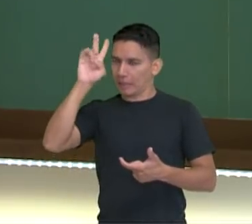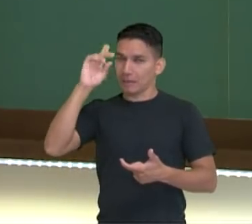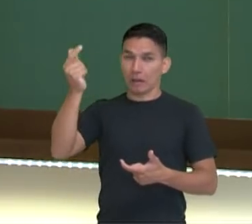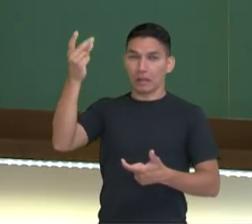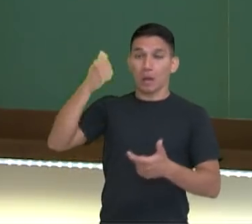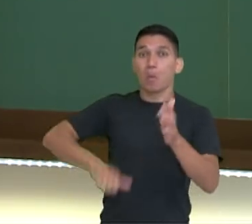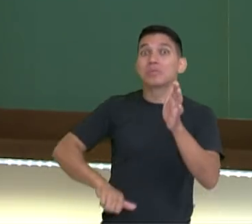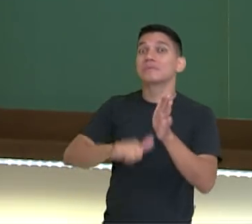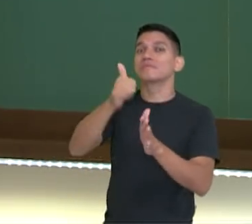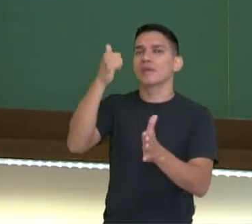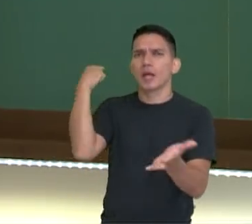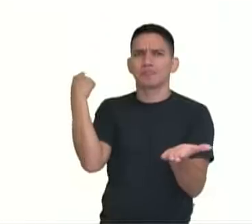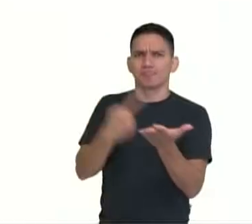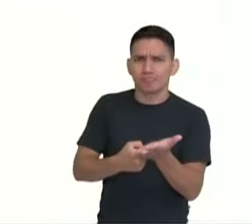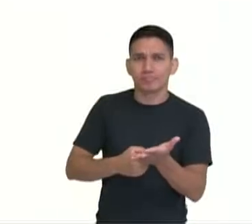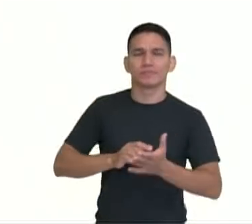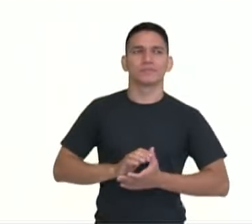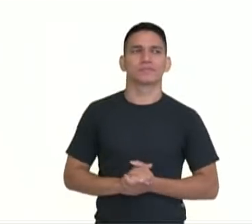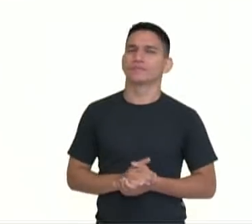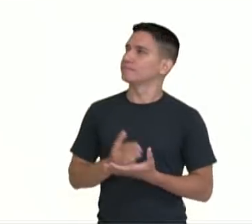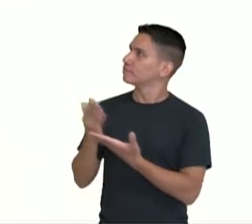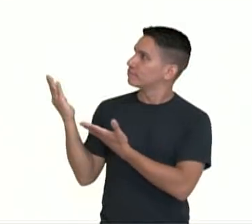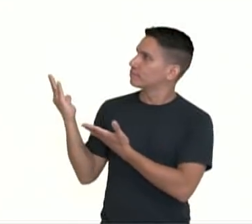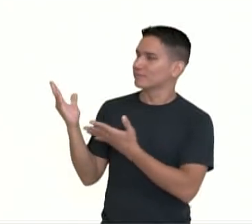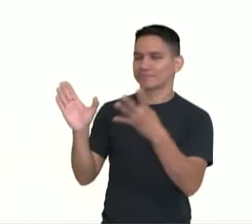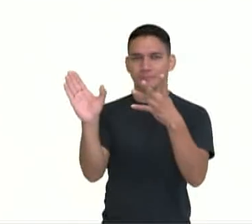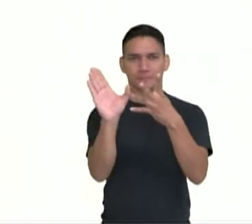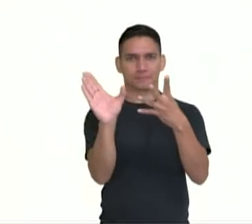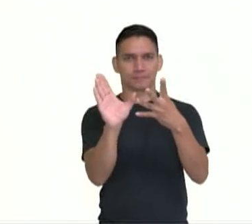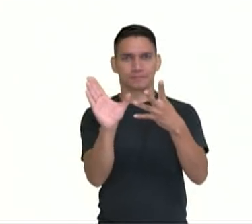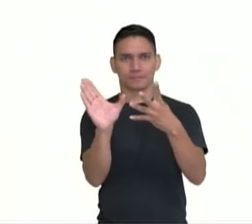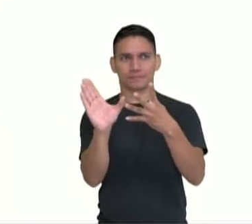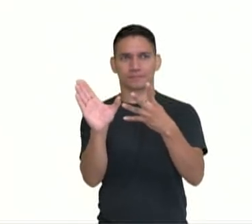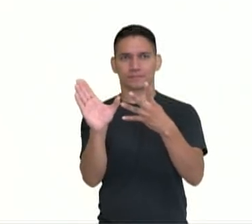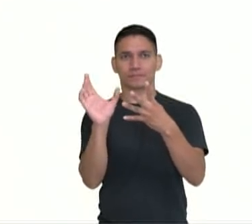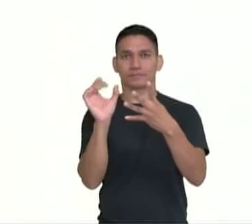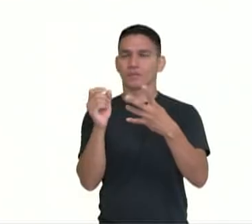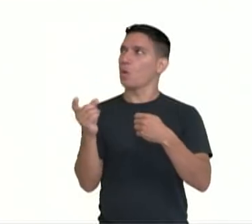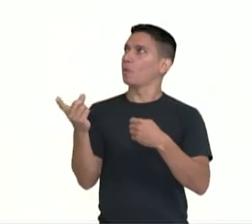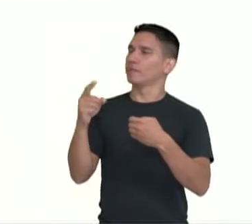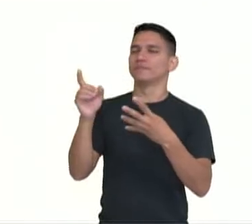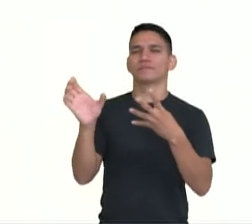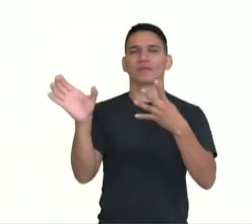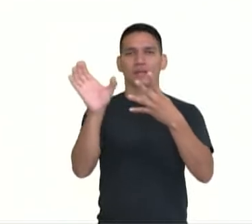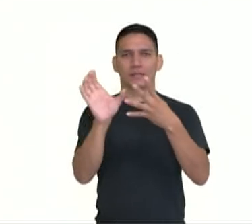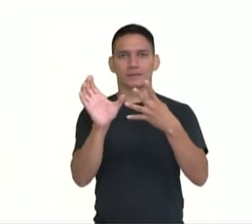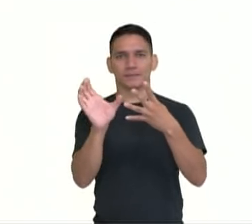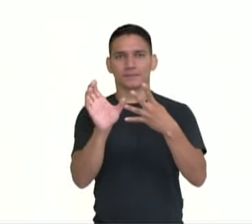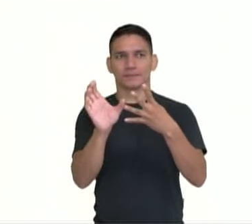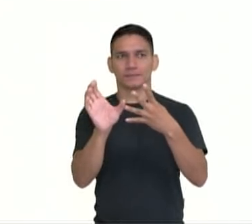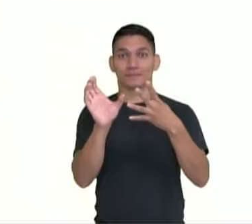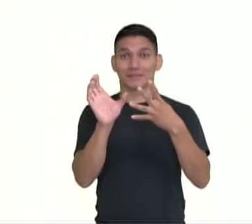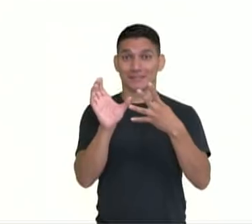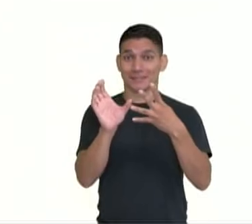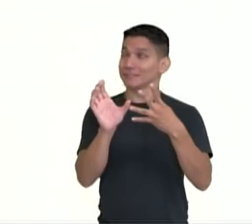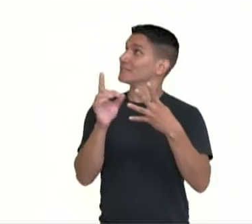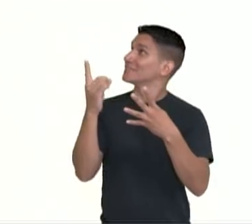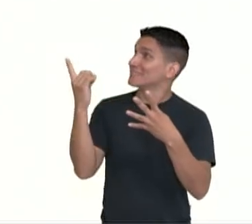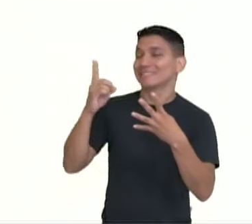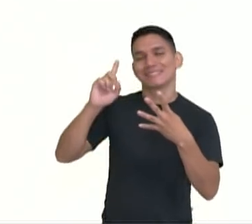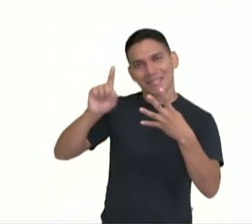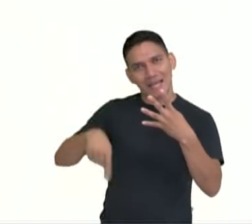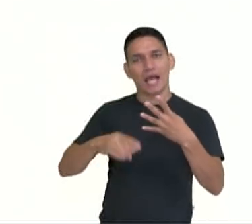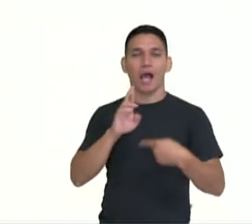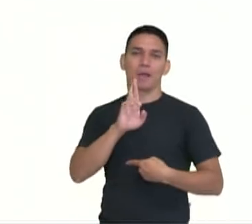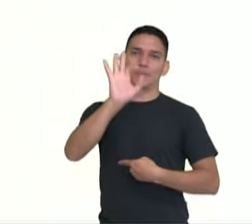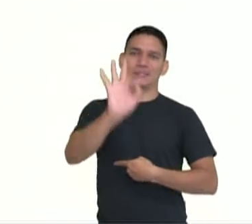primeiros que foram estabelecidos. Então, o que que nós temos ali? Opa, passamos a resposta. Letra C é